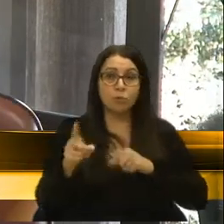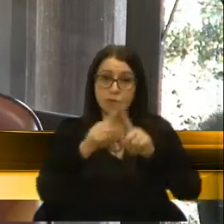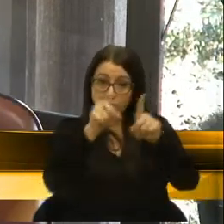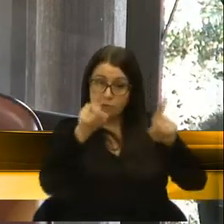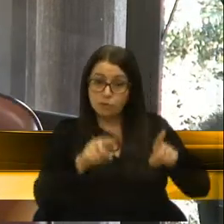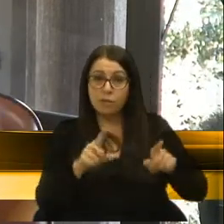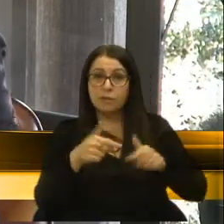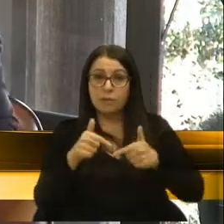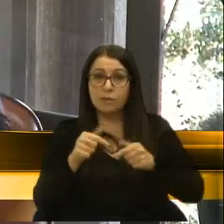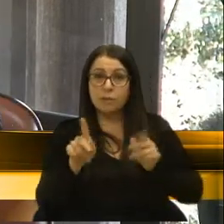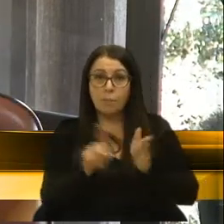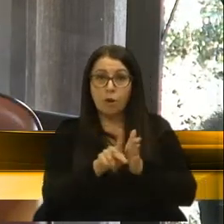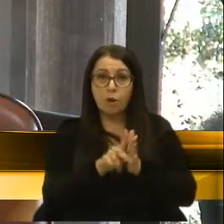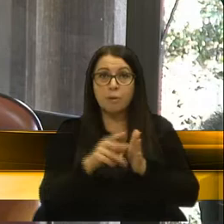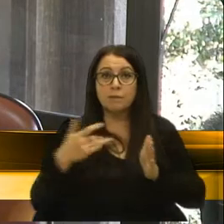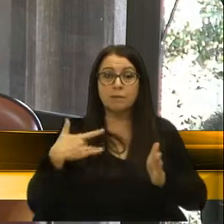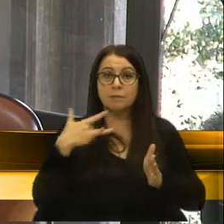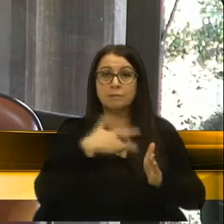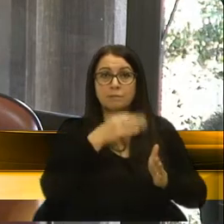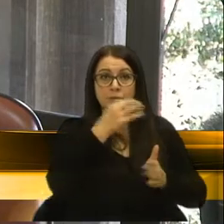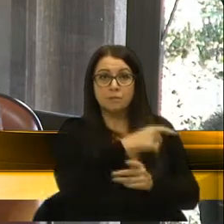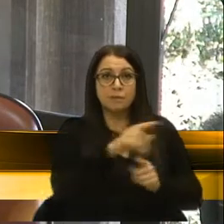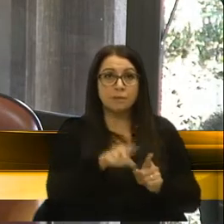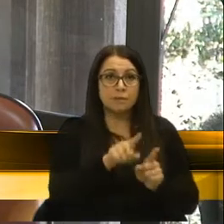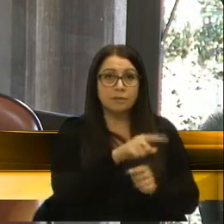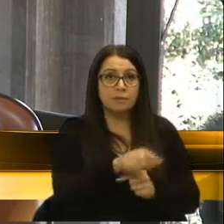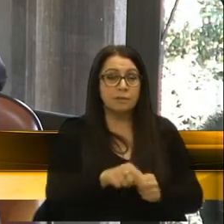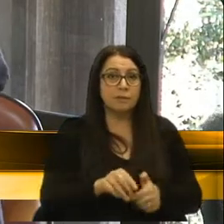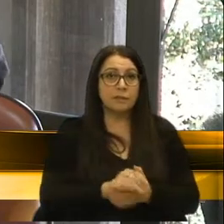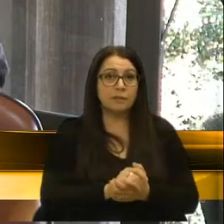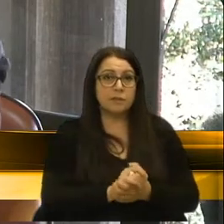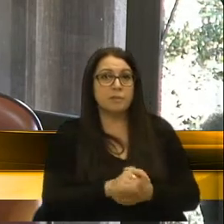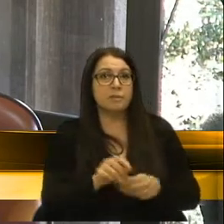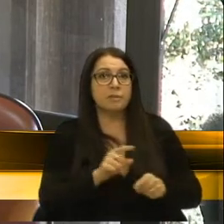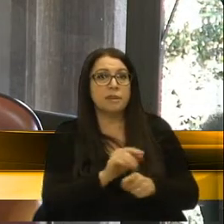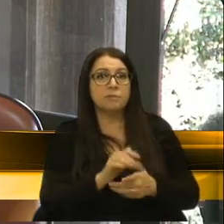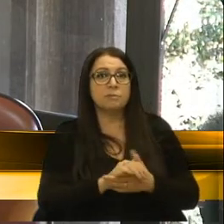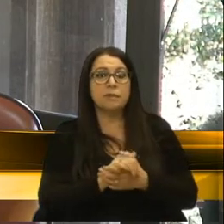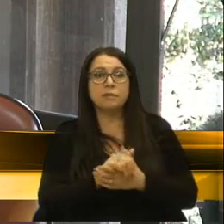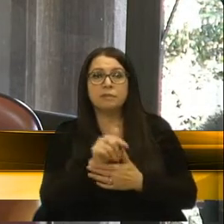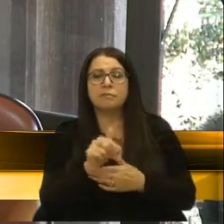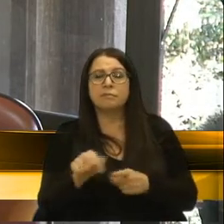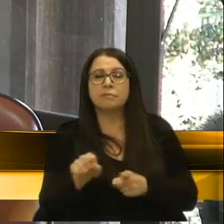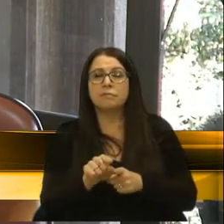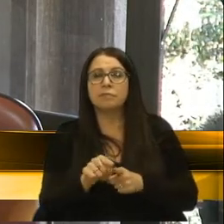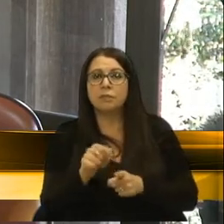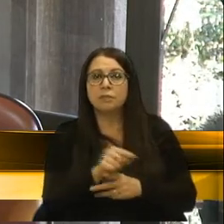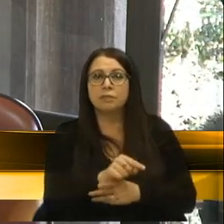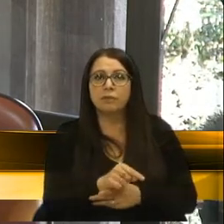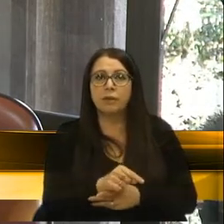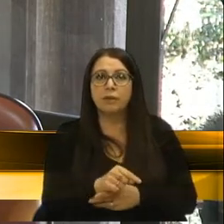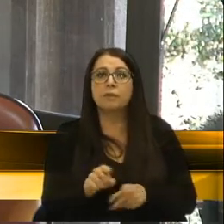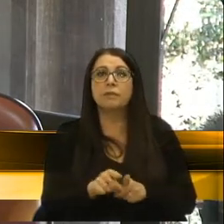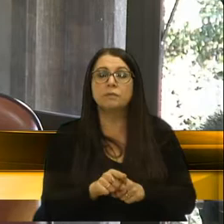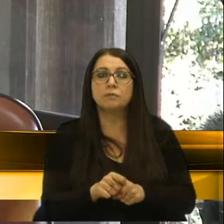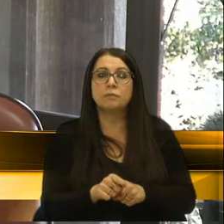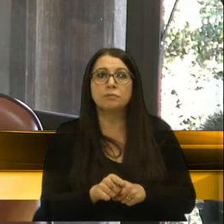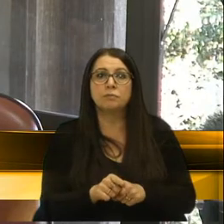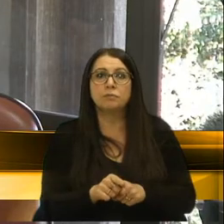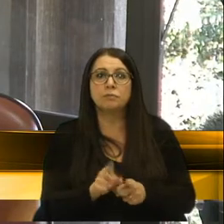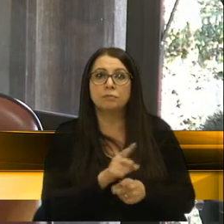que atuam na própria saúde do município de Caxias do Sul. Então, poderá ocorrer essa parceria, essa integração, né, nesse trabalho